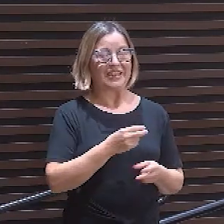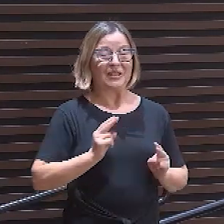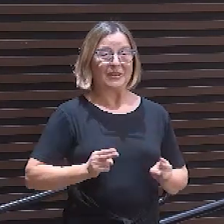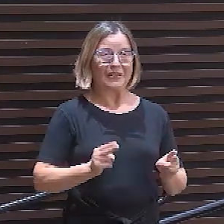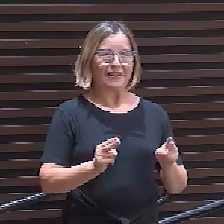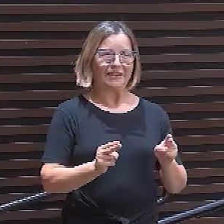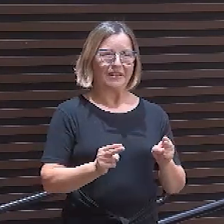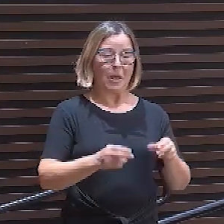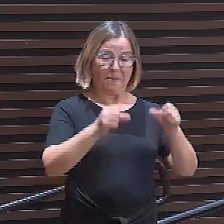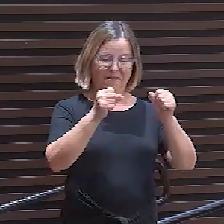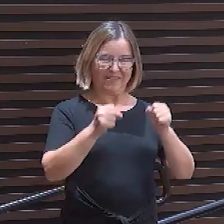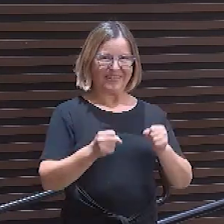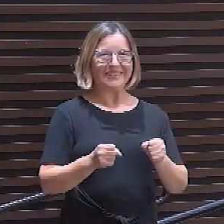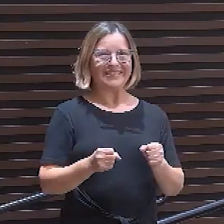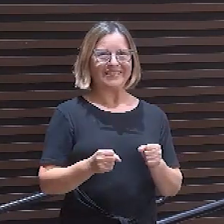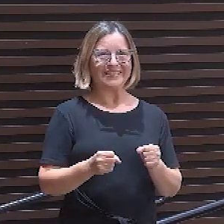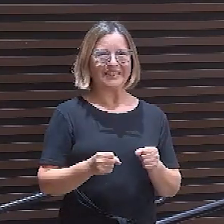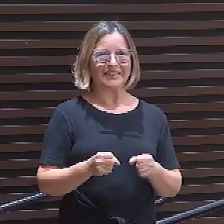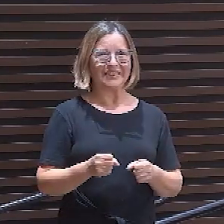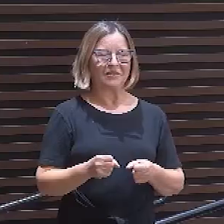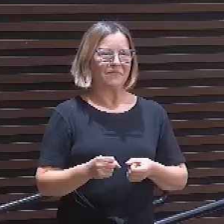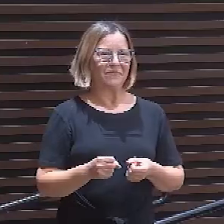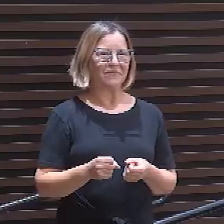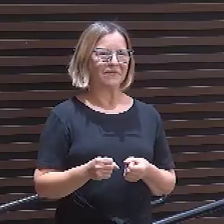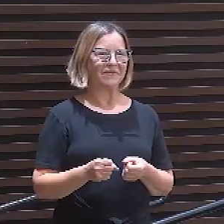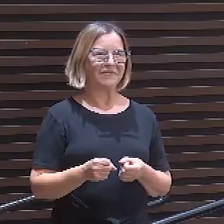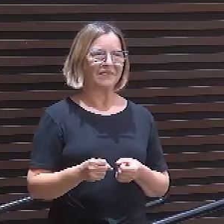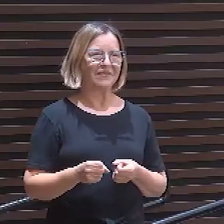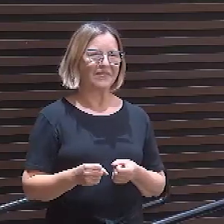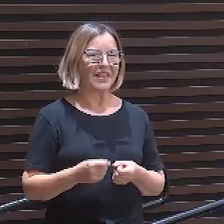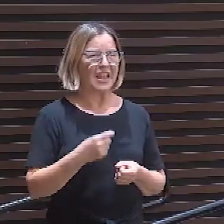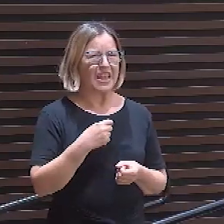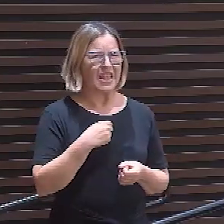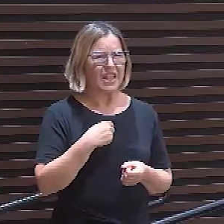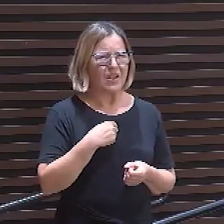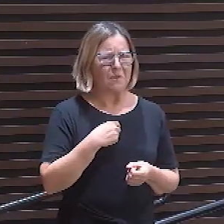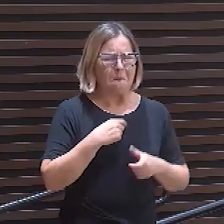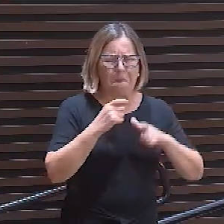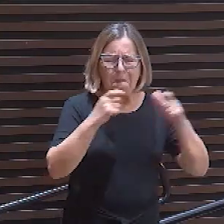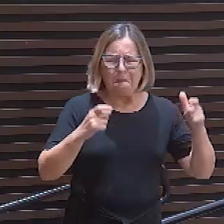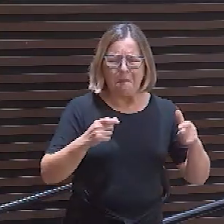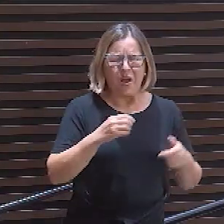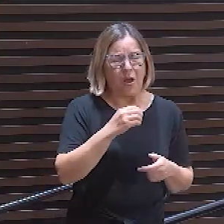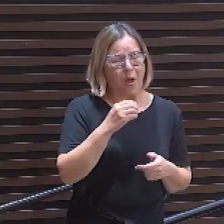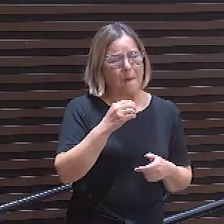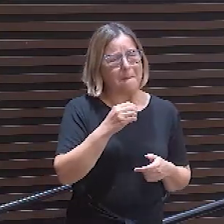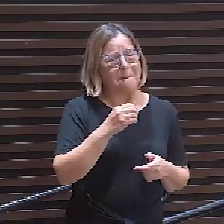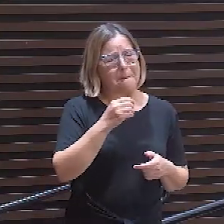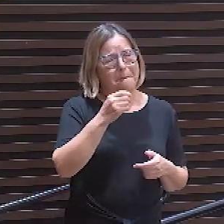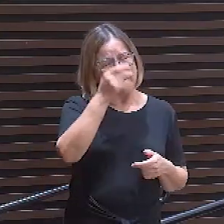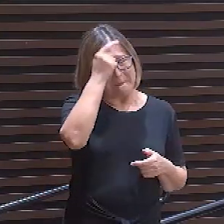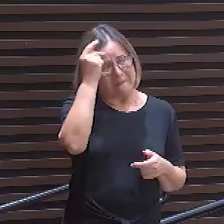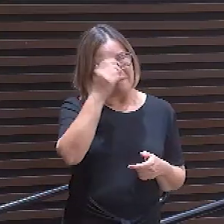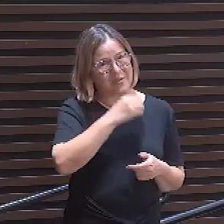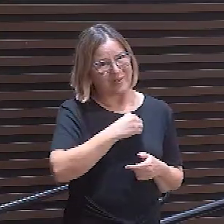continua poderoso. Eu sou o maior pecador, mas sou um pecador